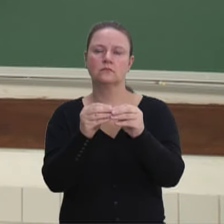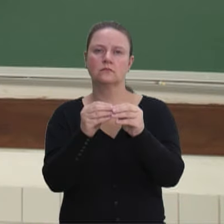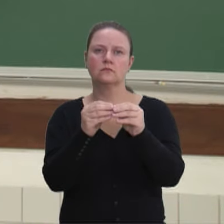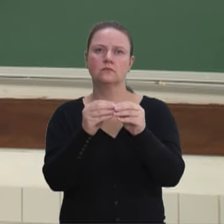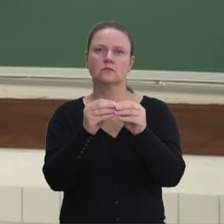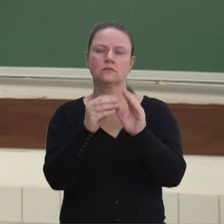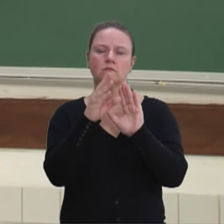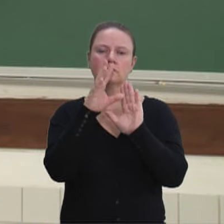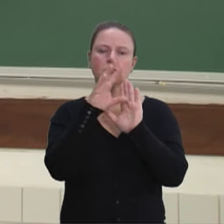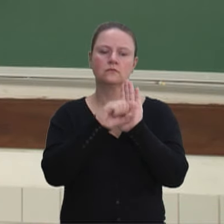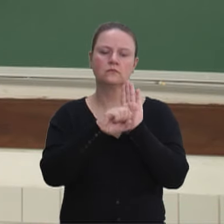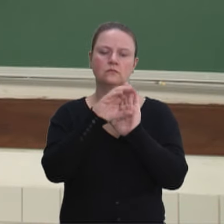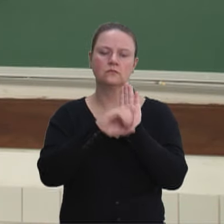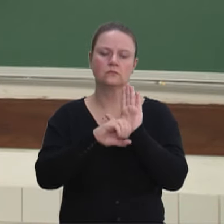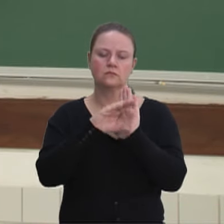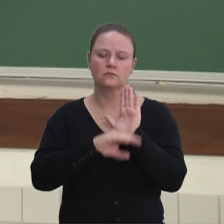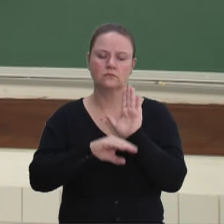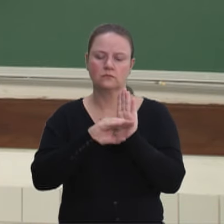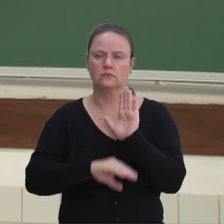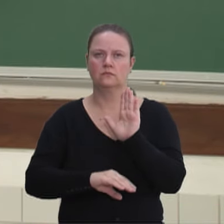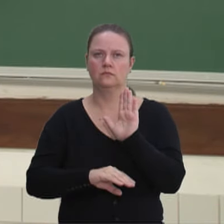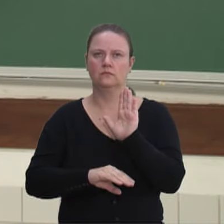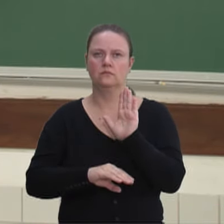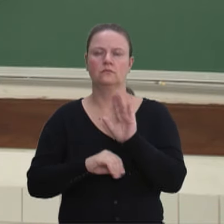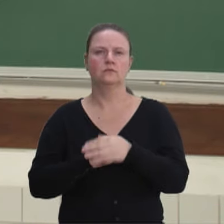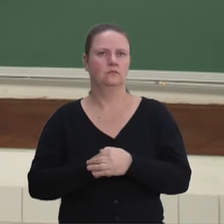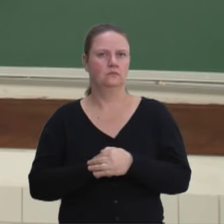subtraído pela diagonal secundária.